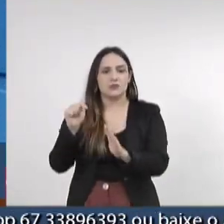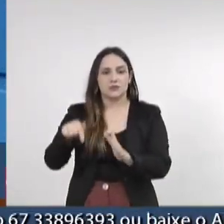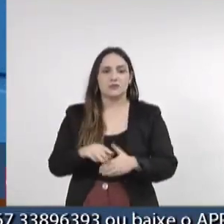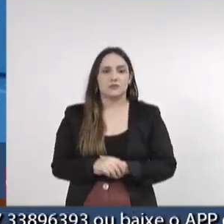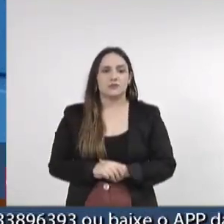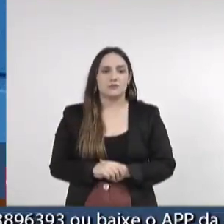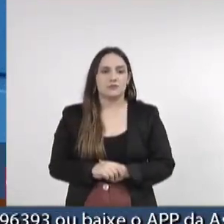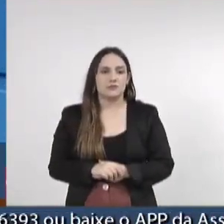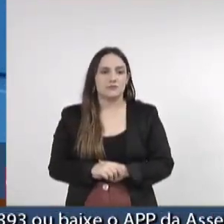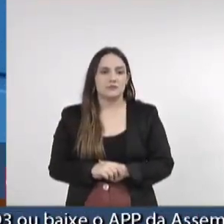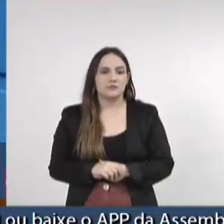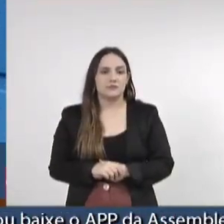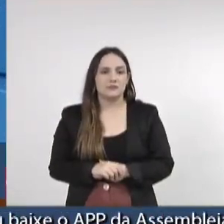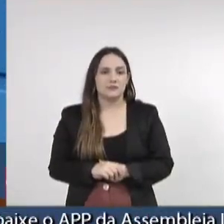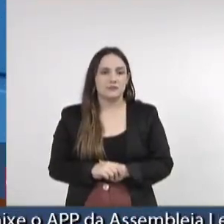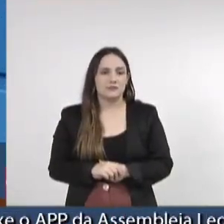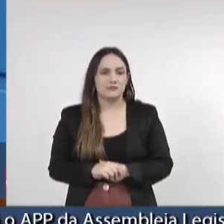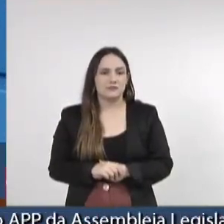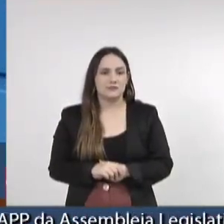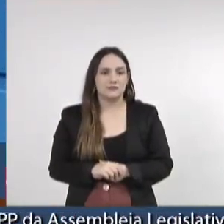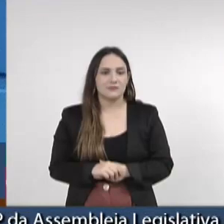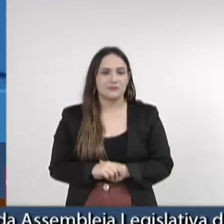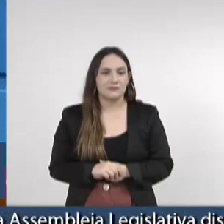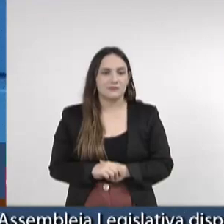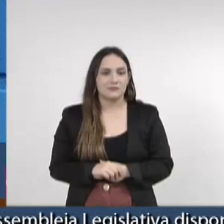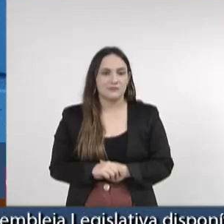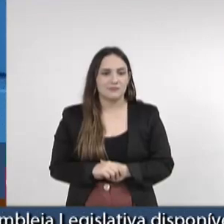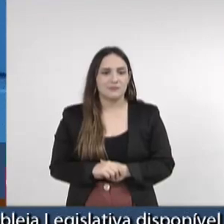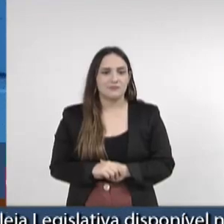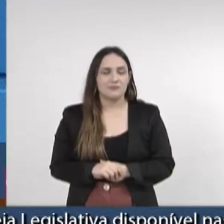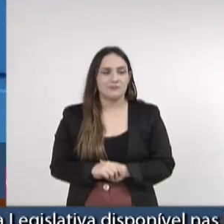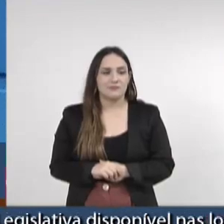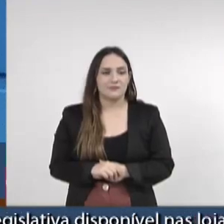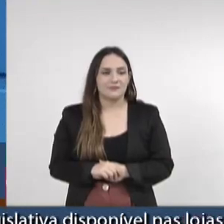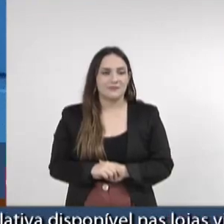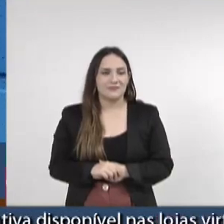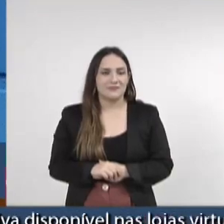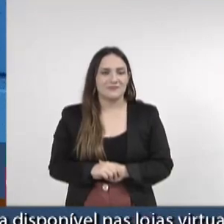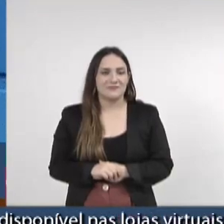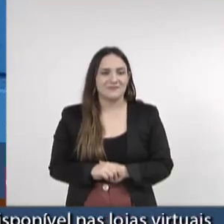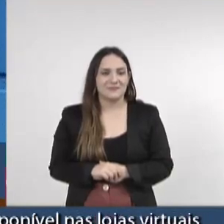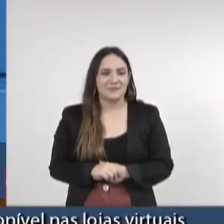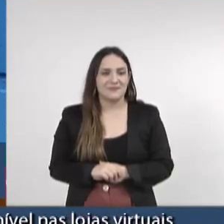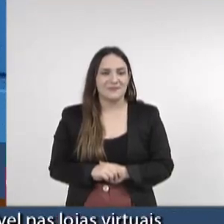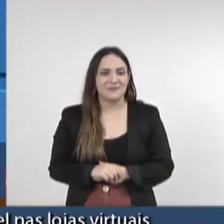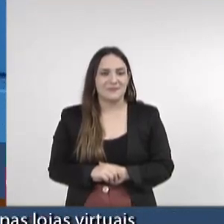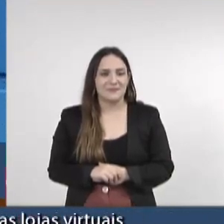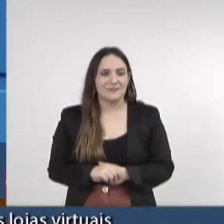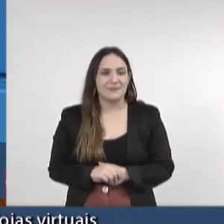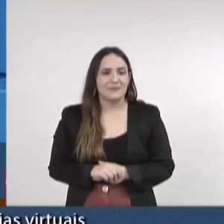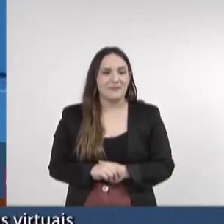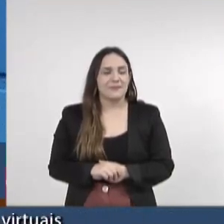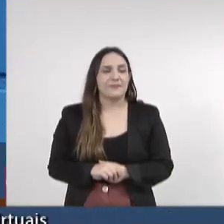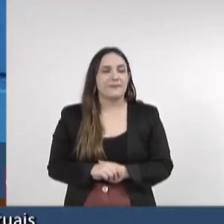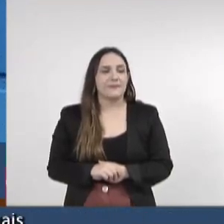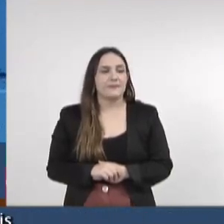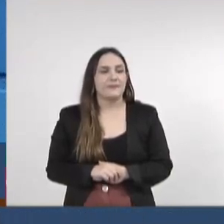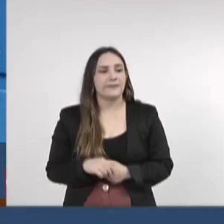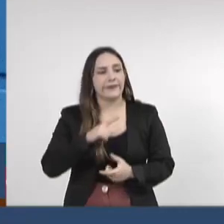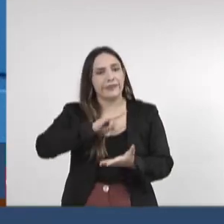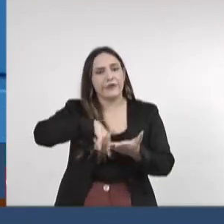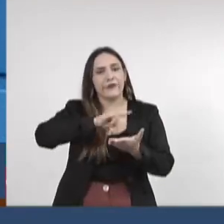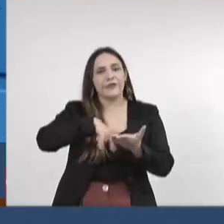outras pessoas sejam desestimuladas a ajudar na prática criminosa. E mostra